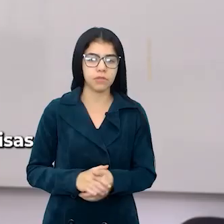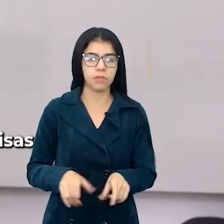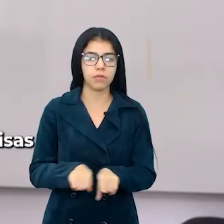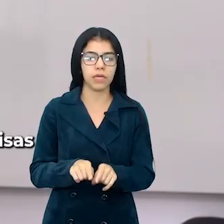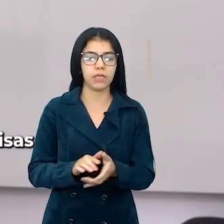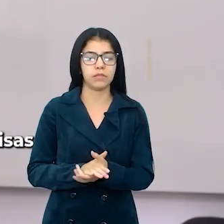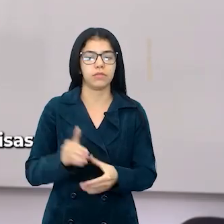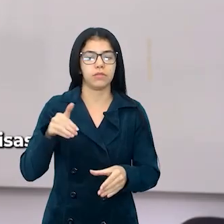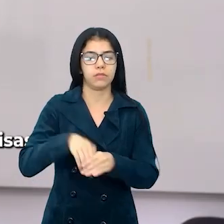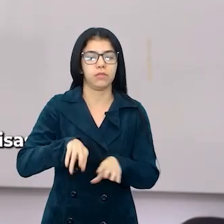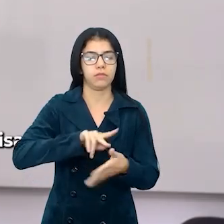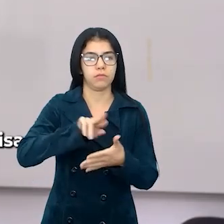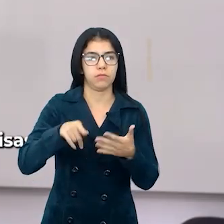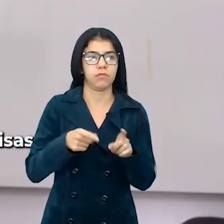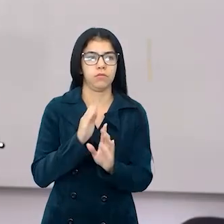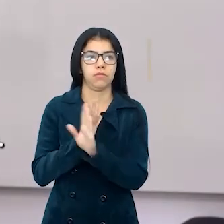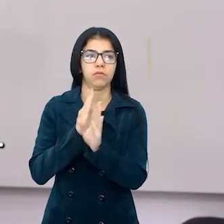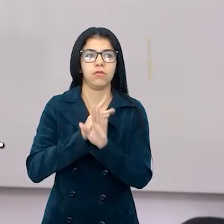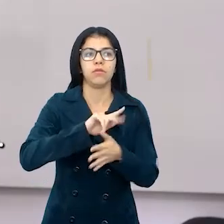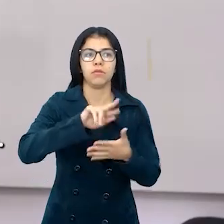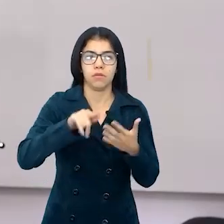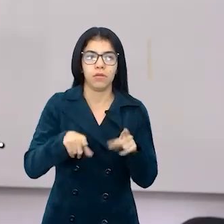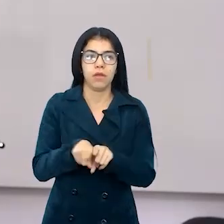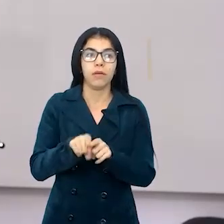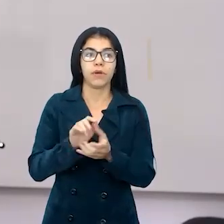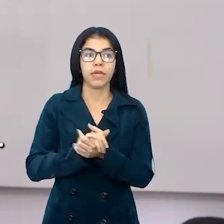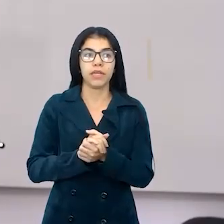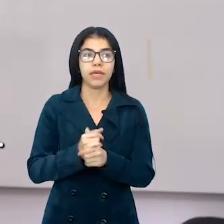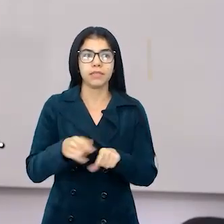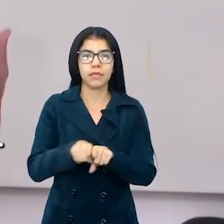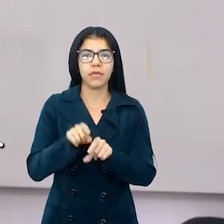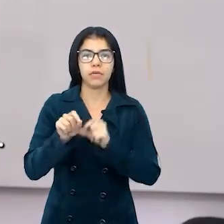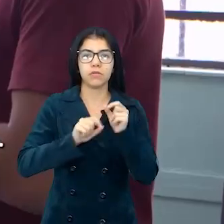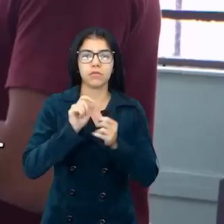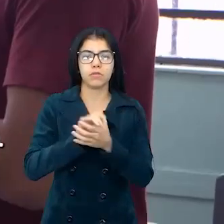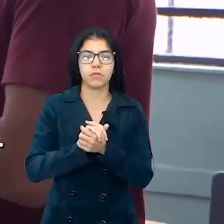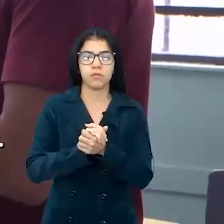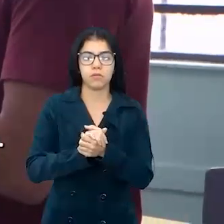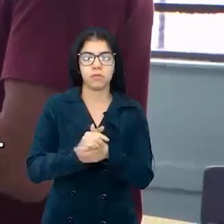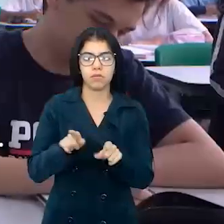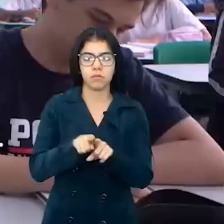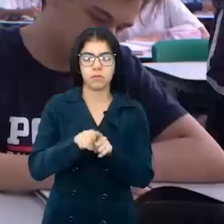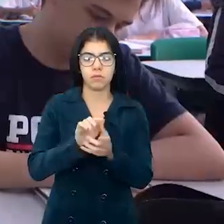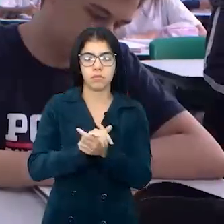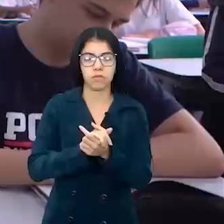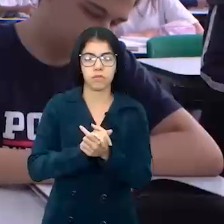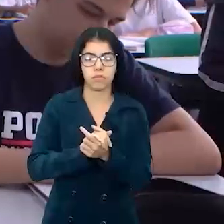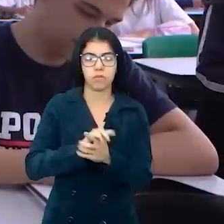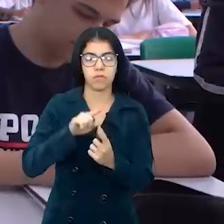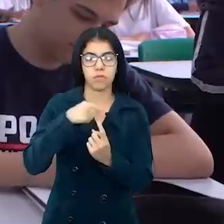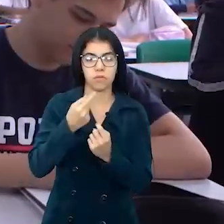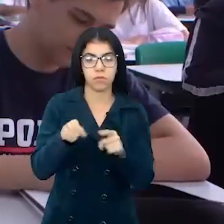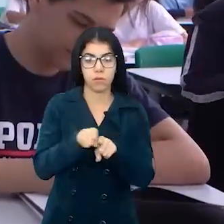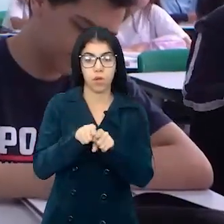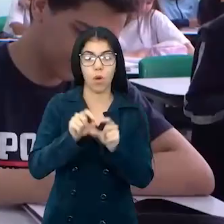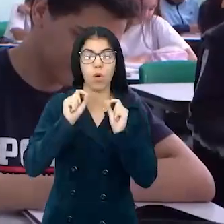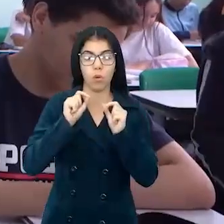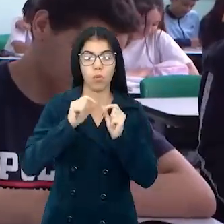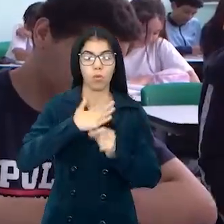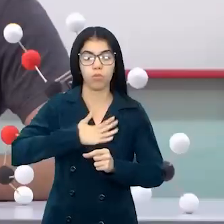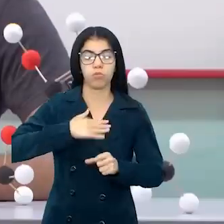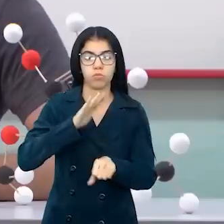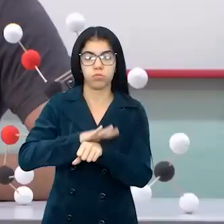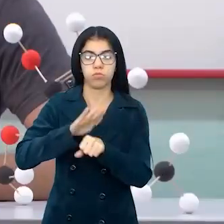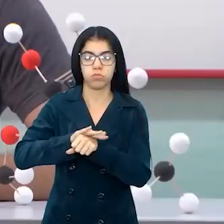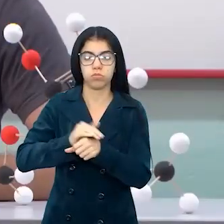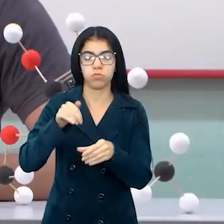Estar em sala de aula é um encontro de várias coisas da minha vida, desde a minha família, desde os professores que me influenciaram, e é um encontro das coisas que eu gosto de